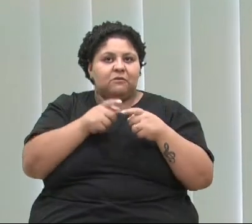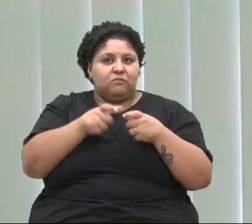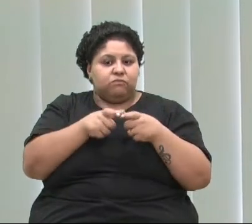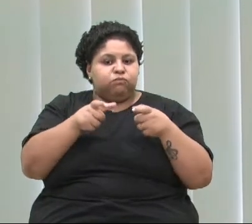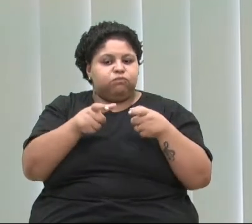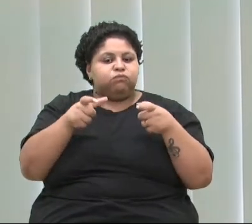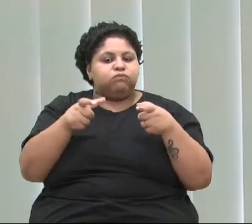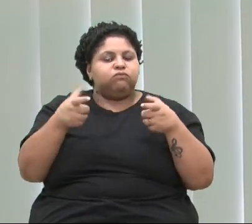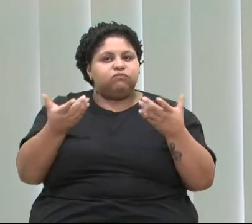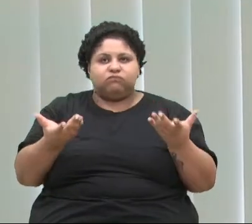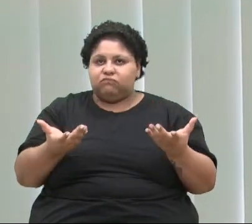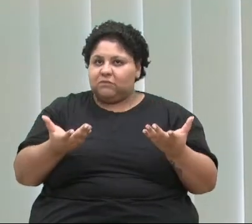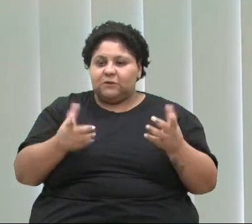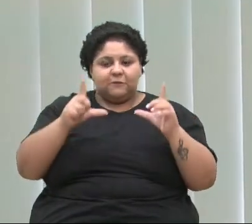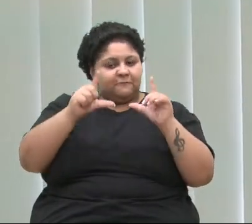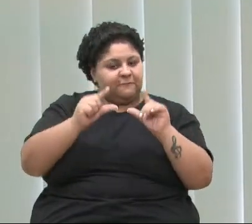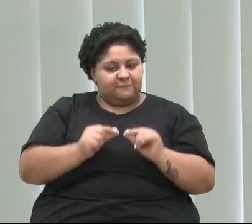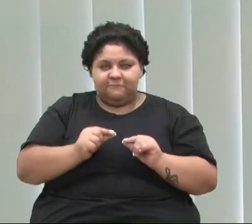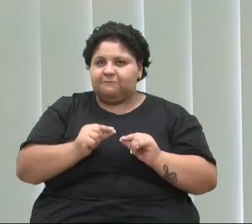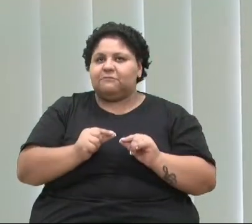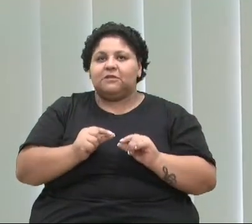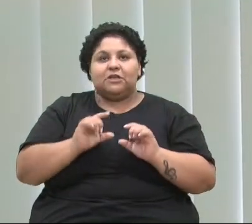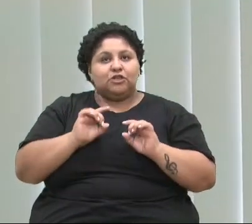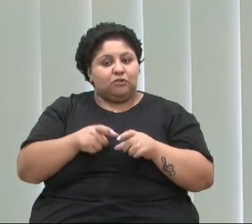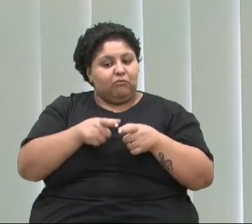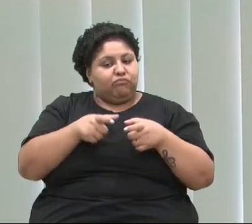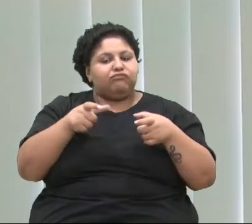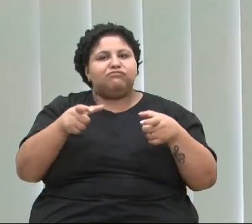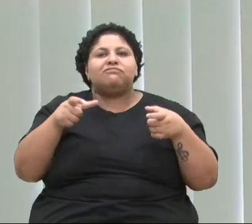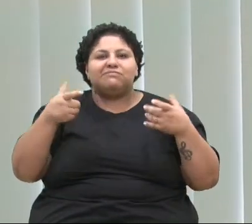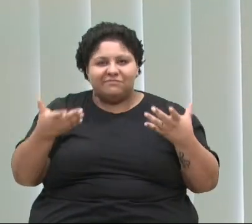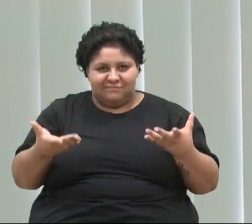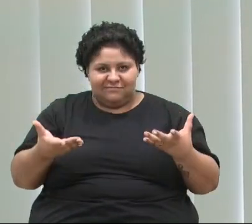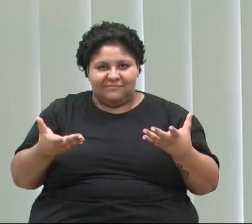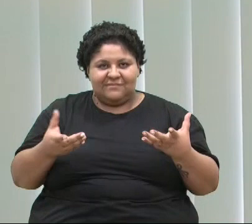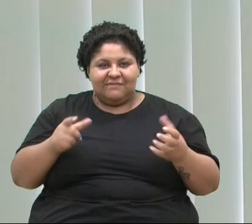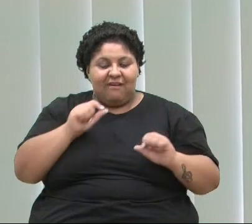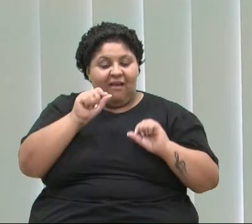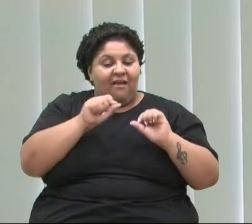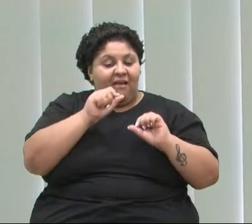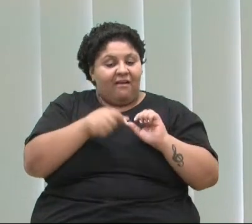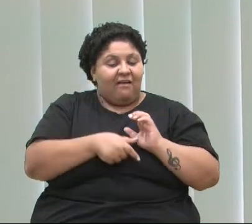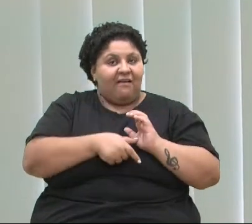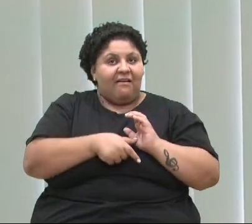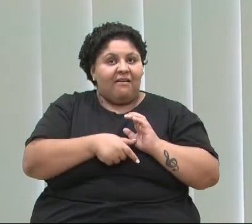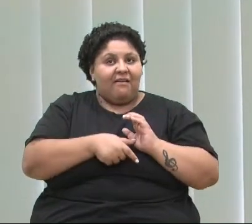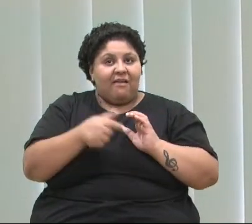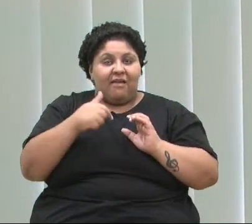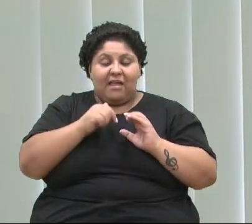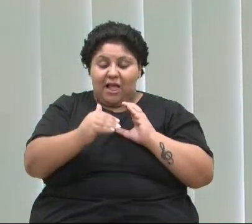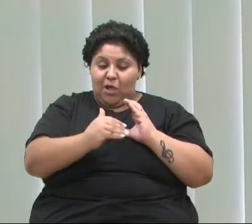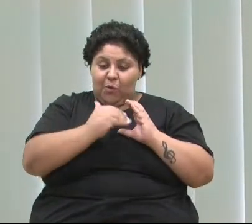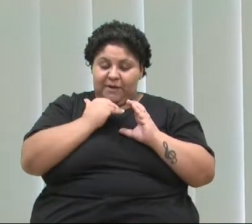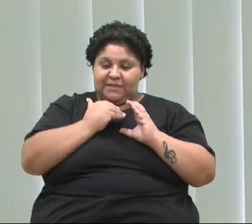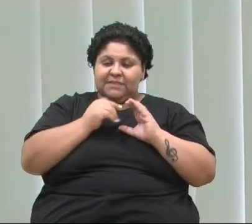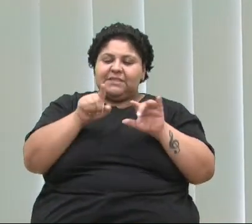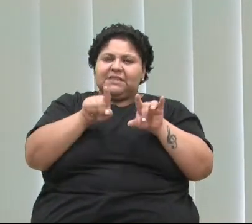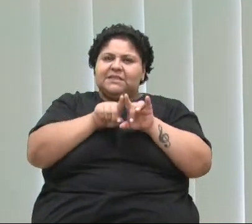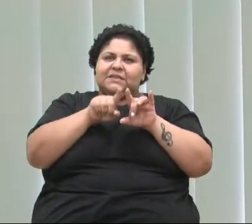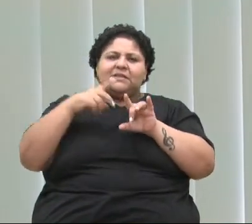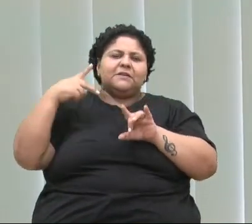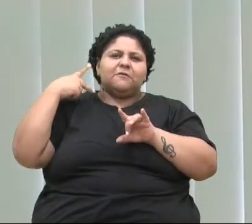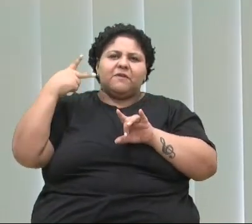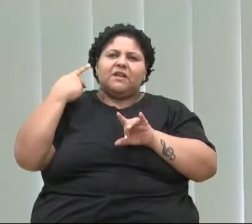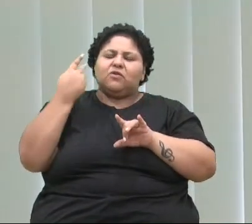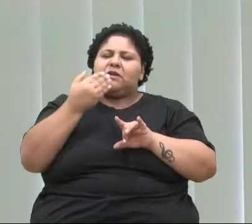volume, esse volume não vai diminuir, a tendência é só aumentar. Né? Porque quem antes, e seguido eu recebo, até outro dia teve um vereador que me